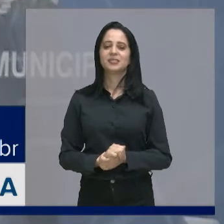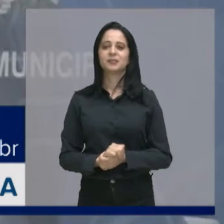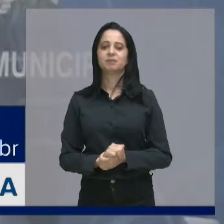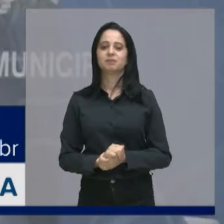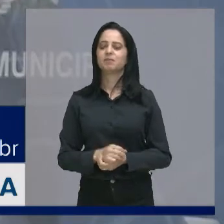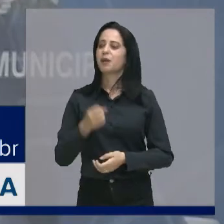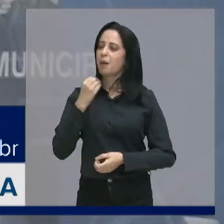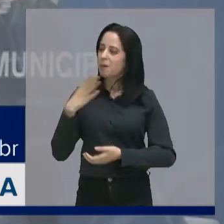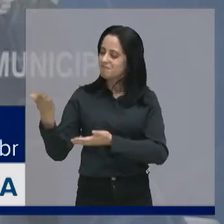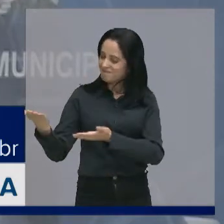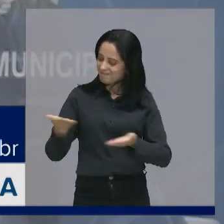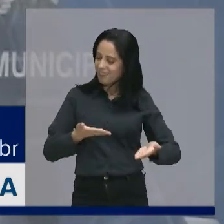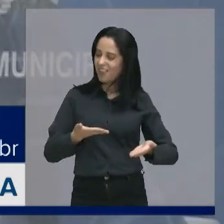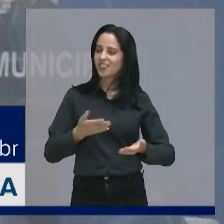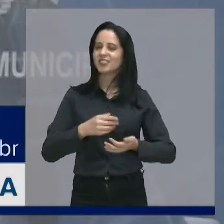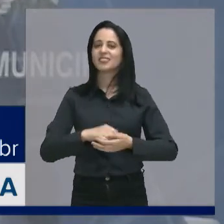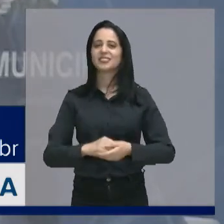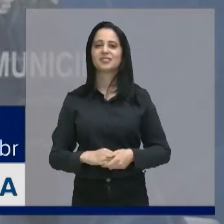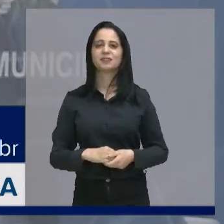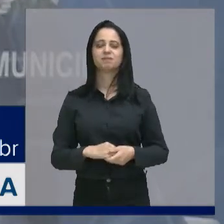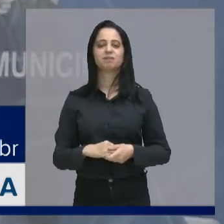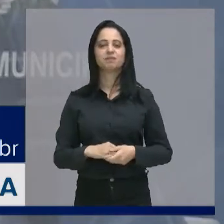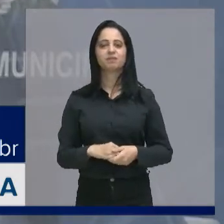Seja sempre muito bem-vindo.